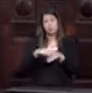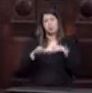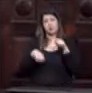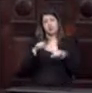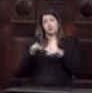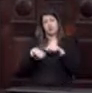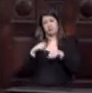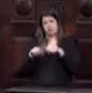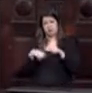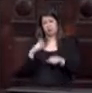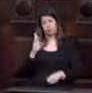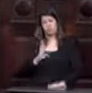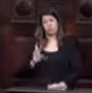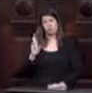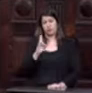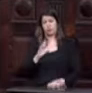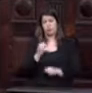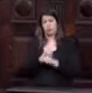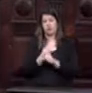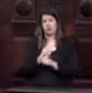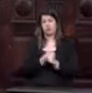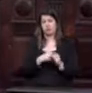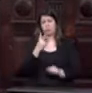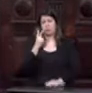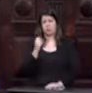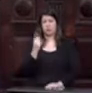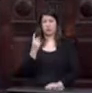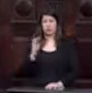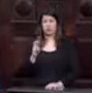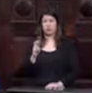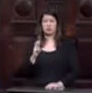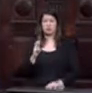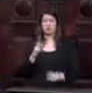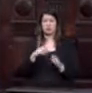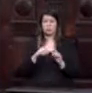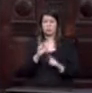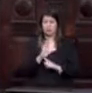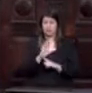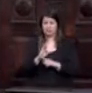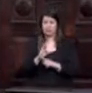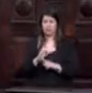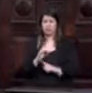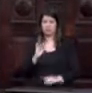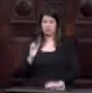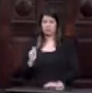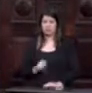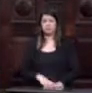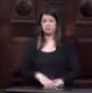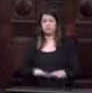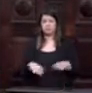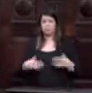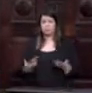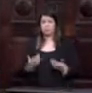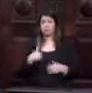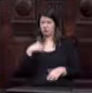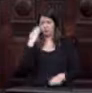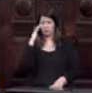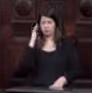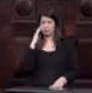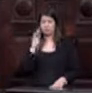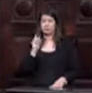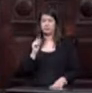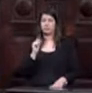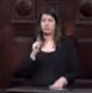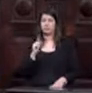modificação, utilizando o ano de 2015 com relação a essa base. Porém, senhor presidente, eu entendo que a aprovação